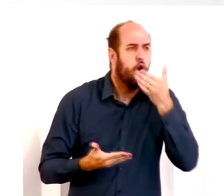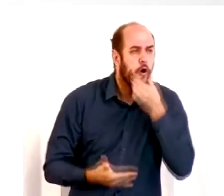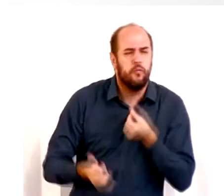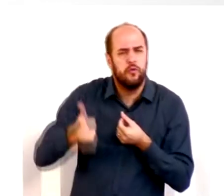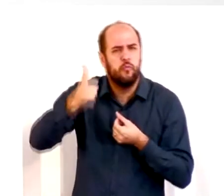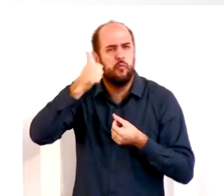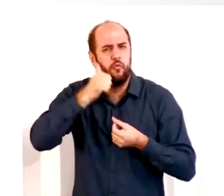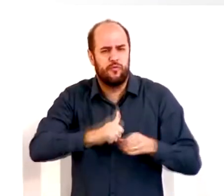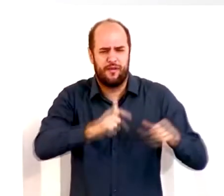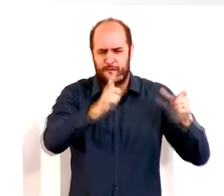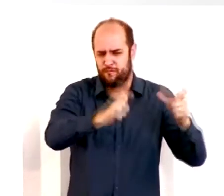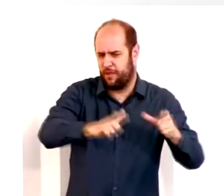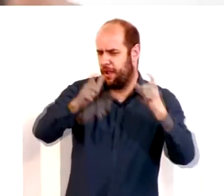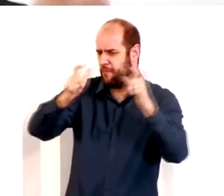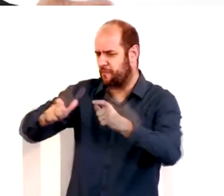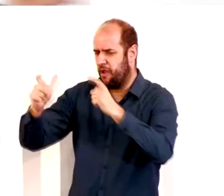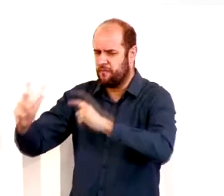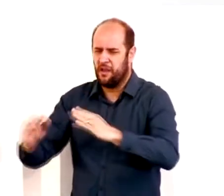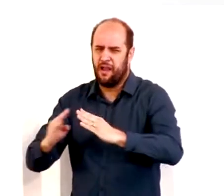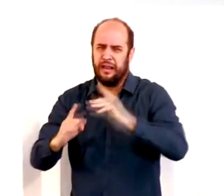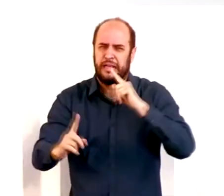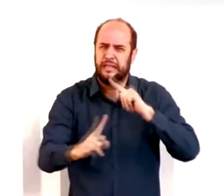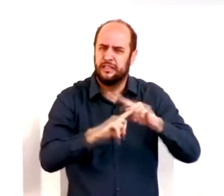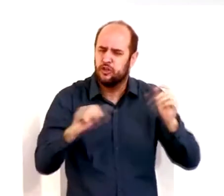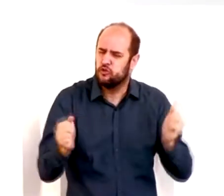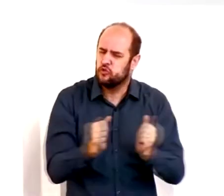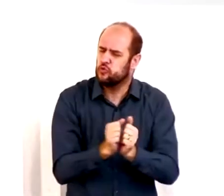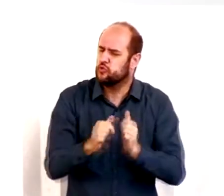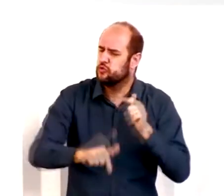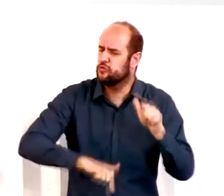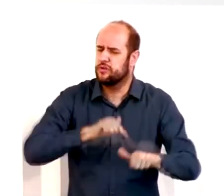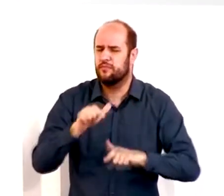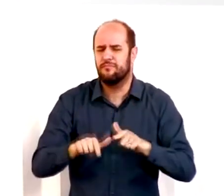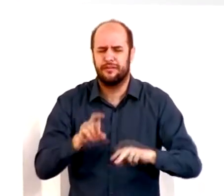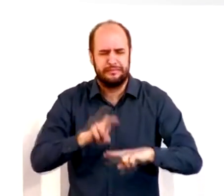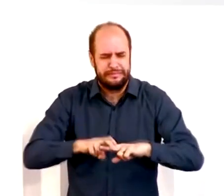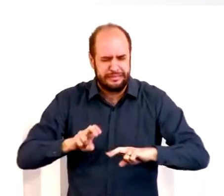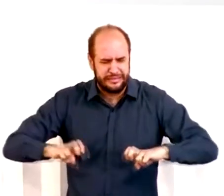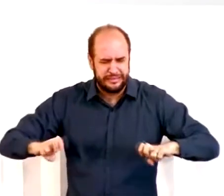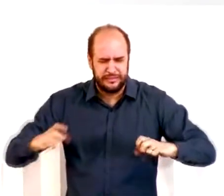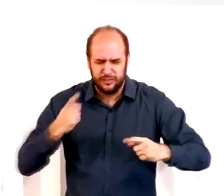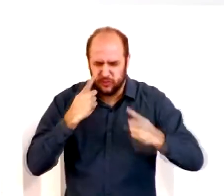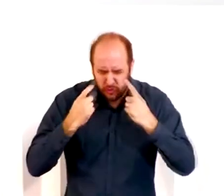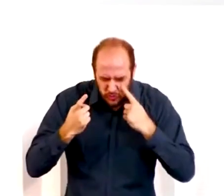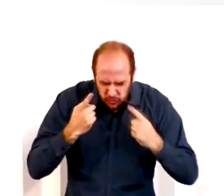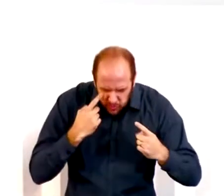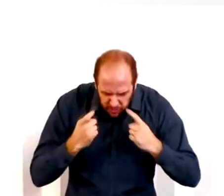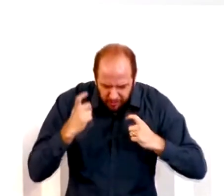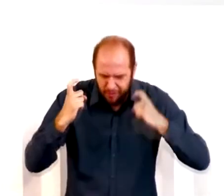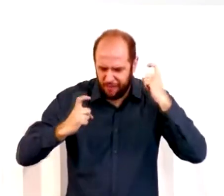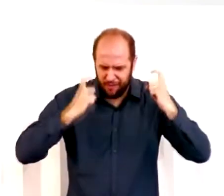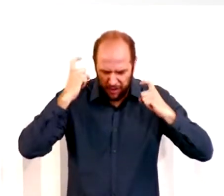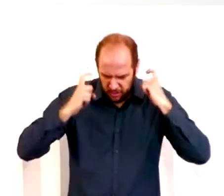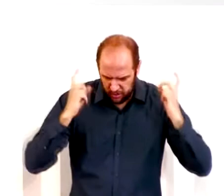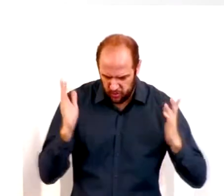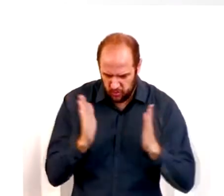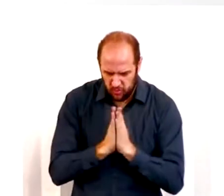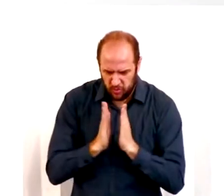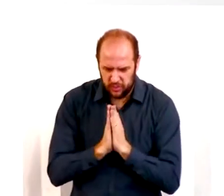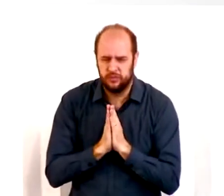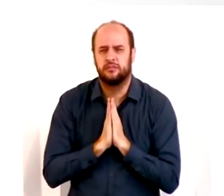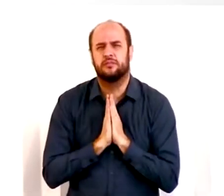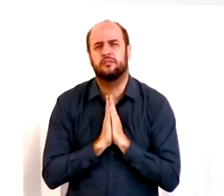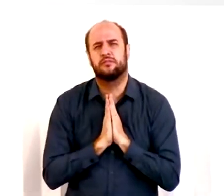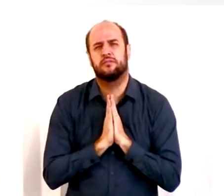nas igrejas, que nós nos assentamos nas mesas, que nós choramos nas madrugadas, nas reuniões de oração,